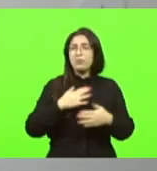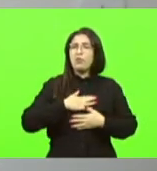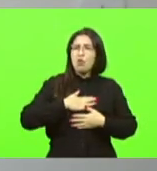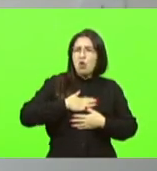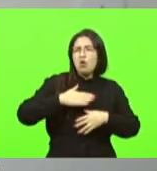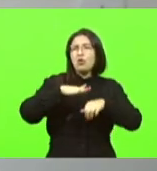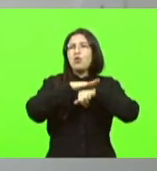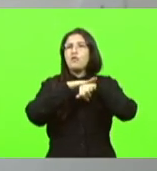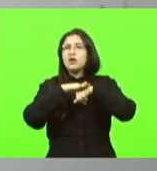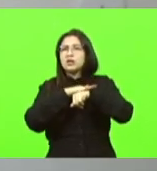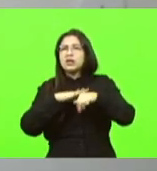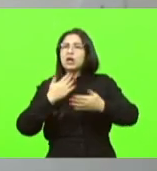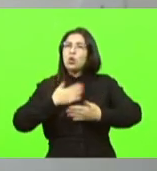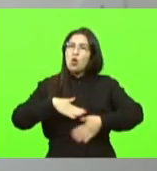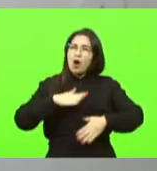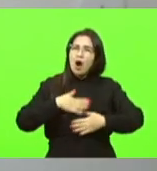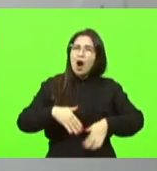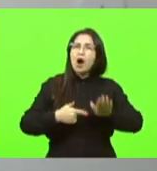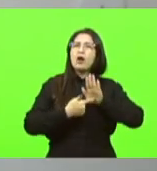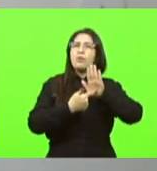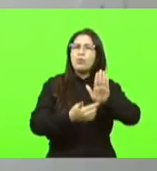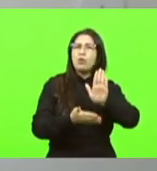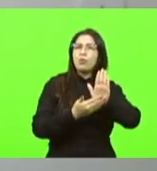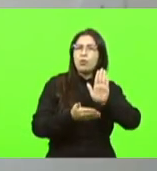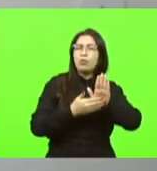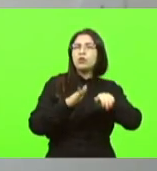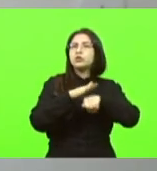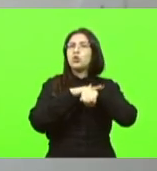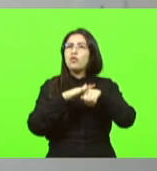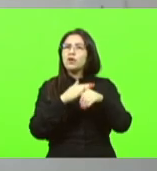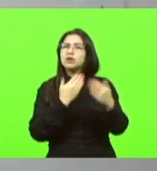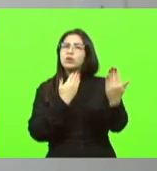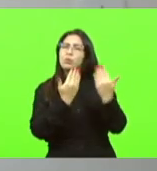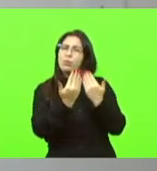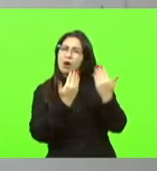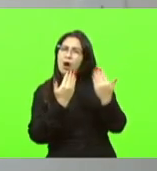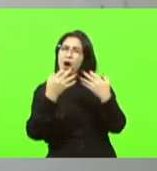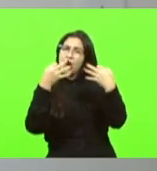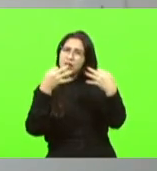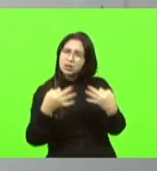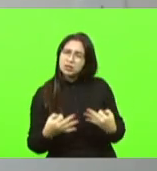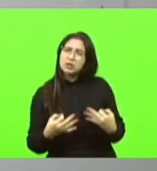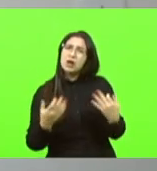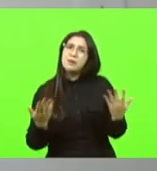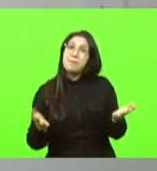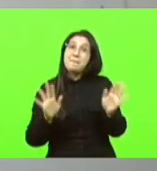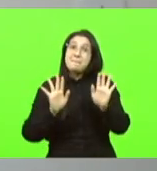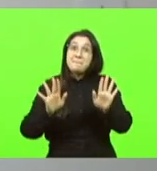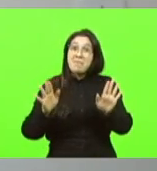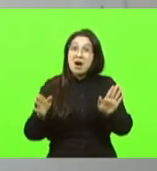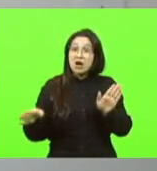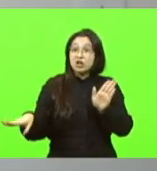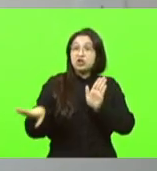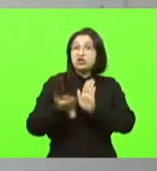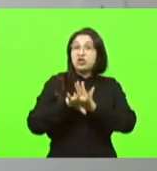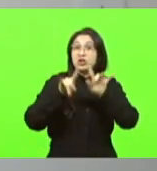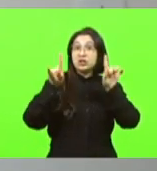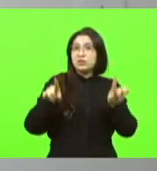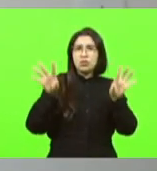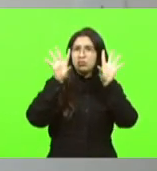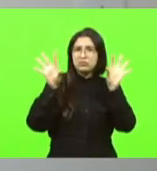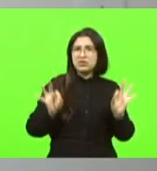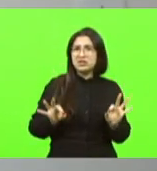conversando apresentando sua proposta dialogando isso nós e agora quando vê o servidor que não sabe o nosso